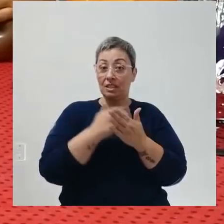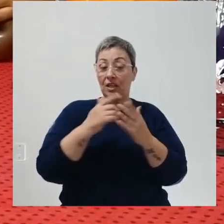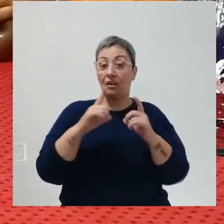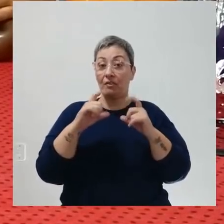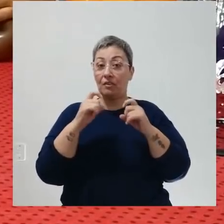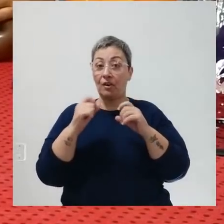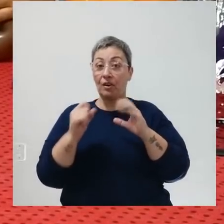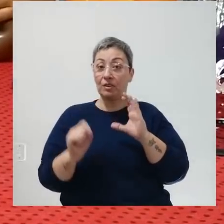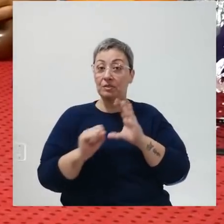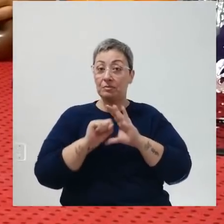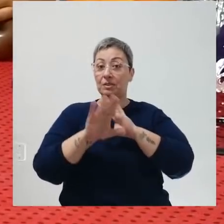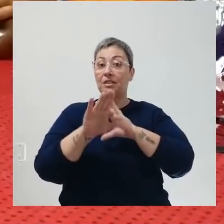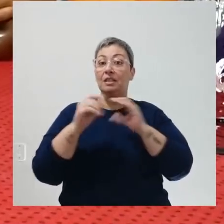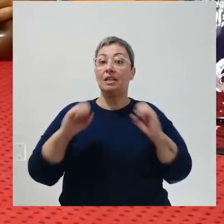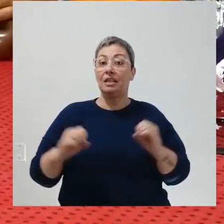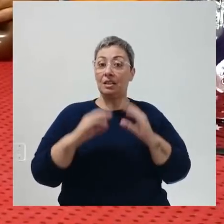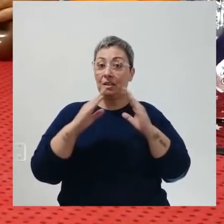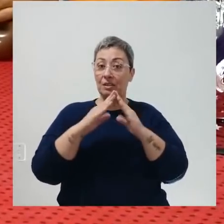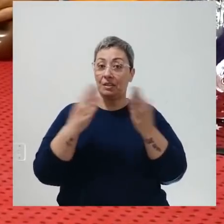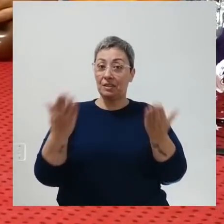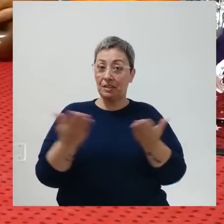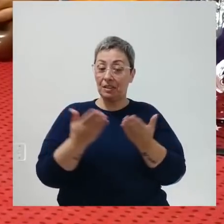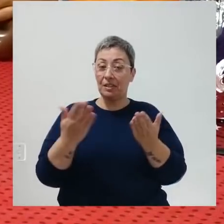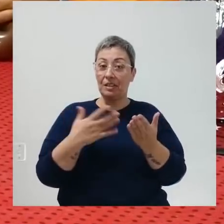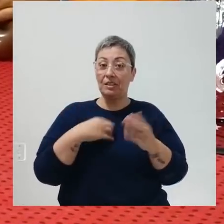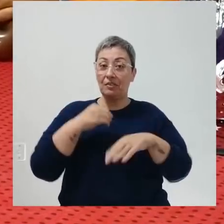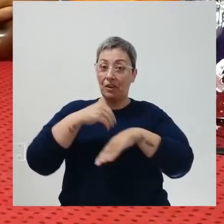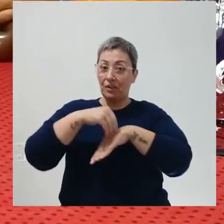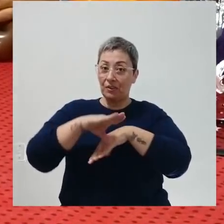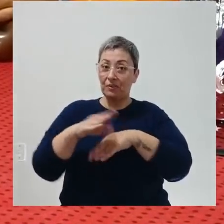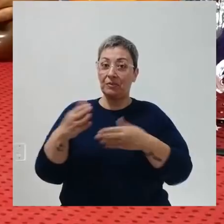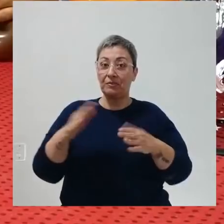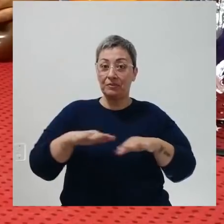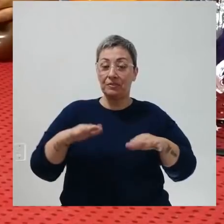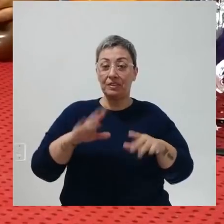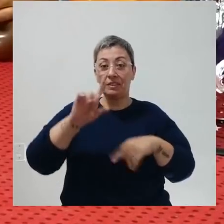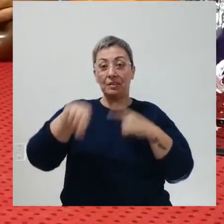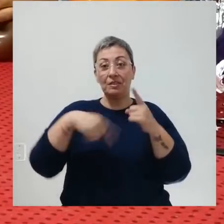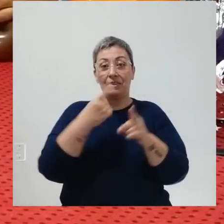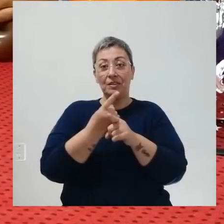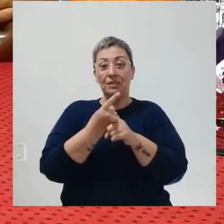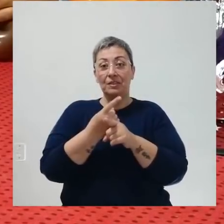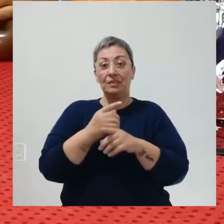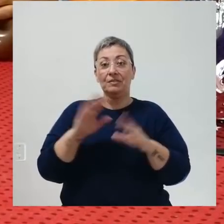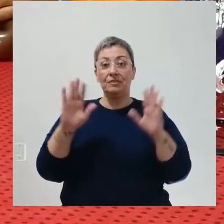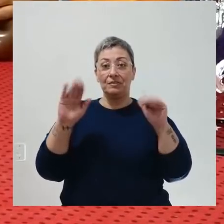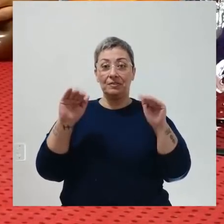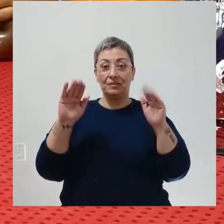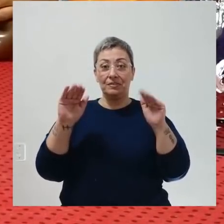pode aparecer aqui no programa. Então, criançada, fica a dica e até o nosso próximo encontro.